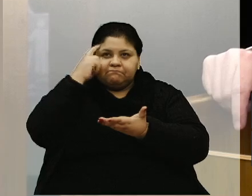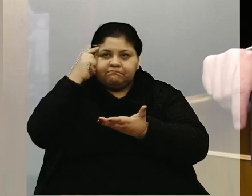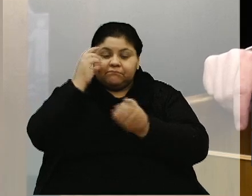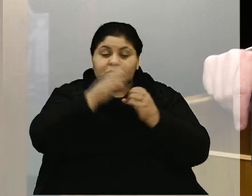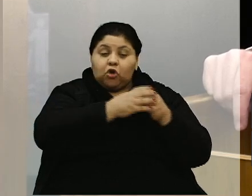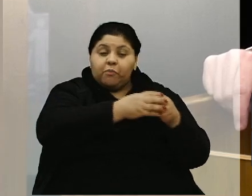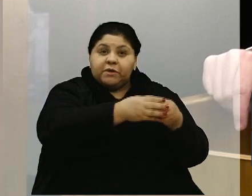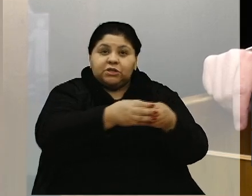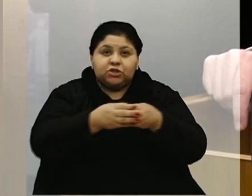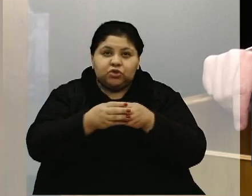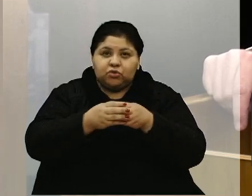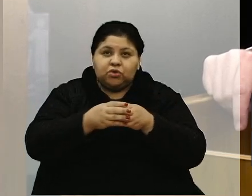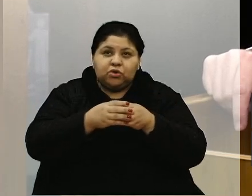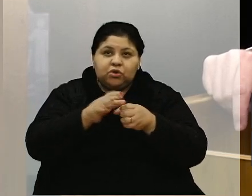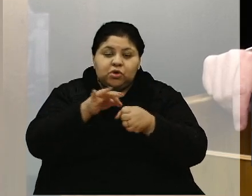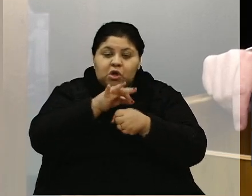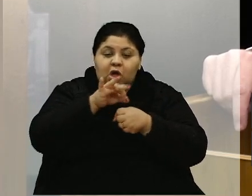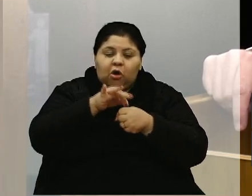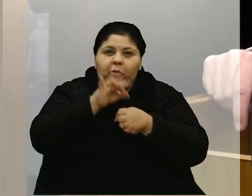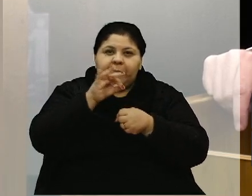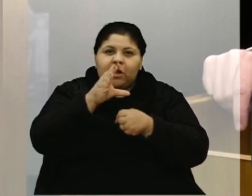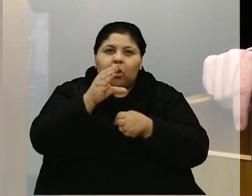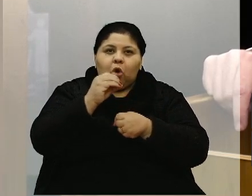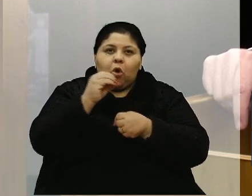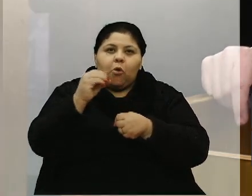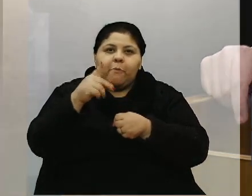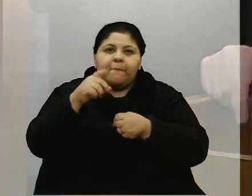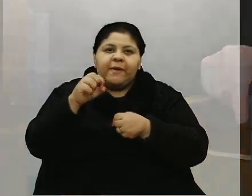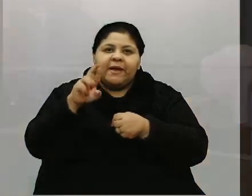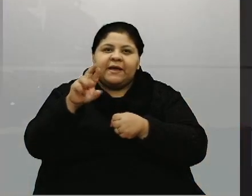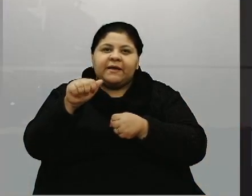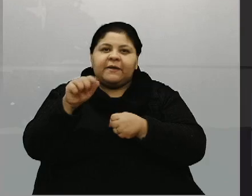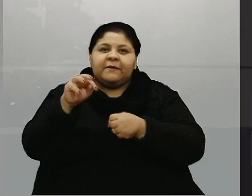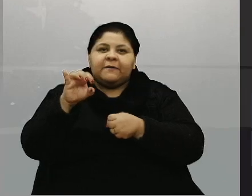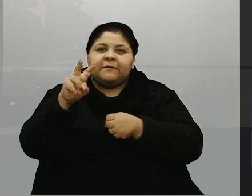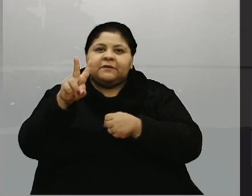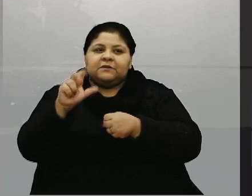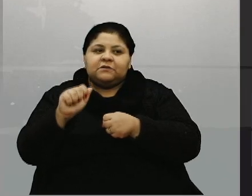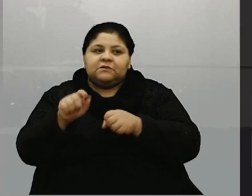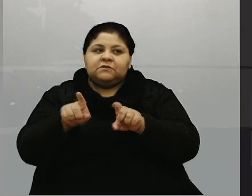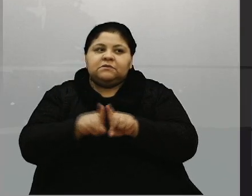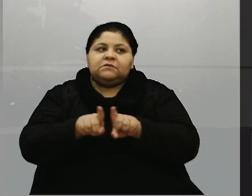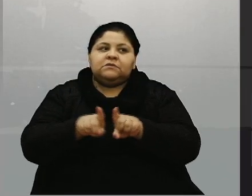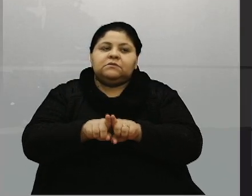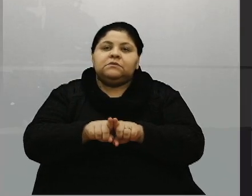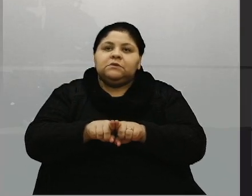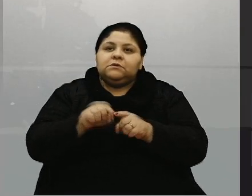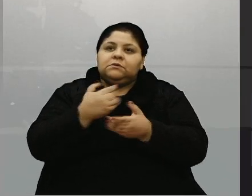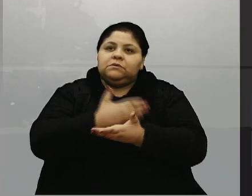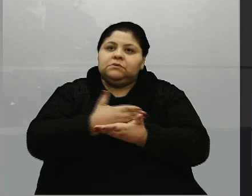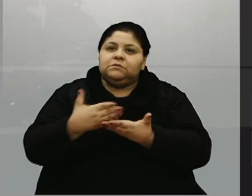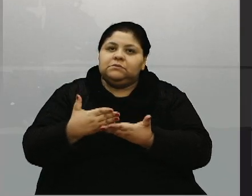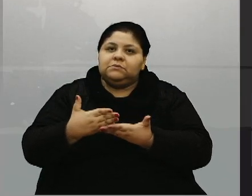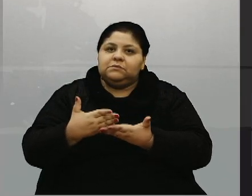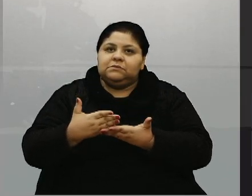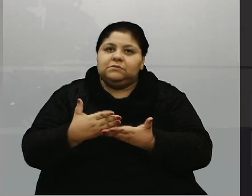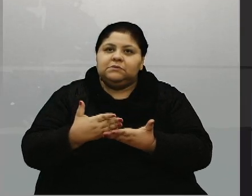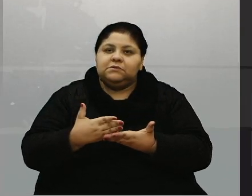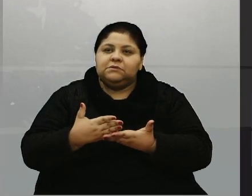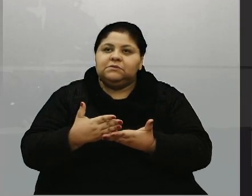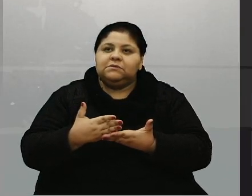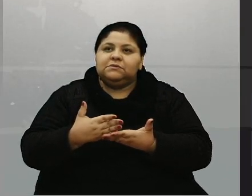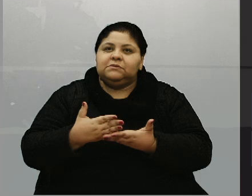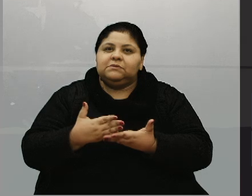cooperativas e as associações civis e diversas indústrias, né, que iniciaram, né, no setor, tanto no